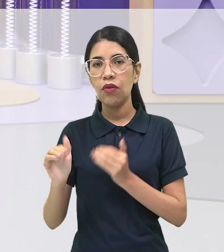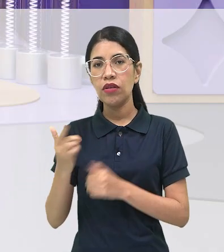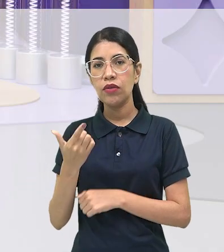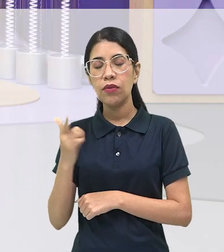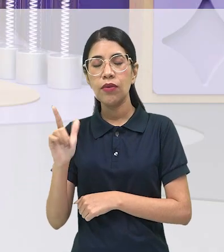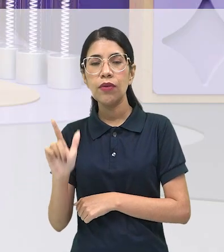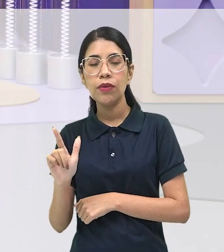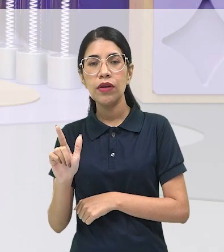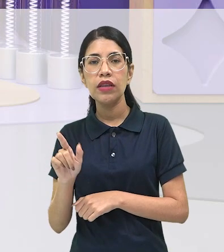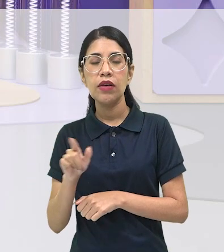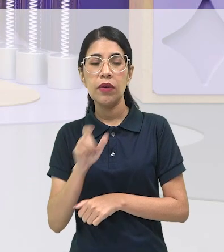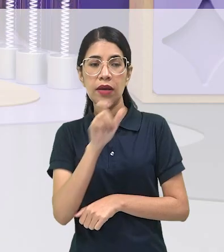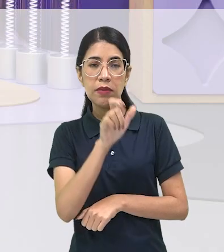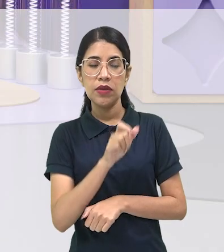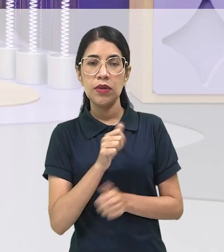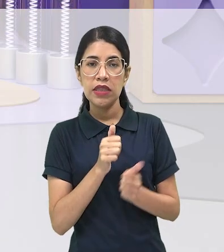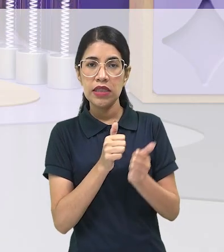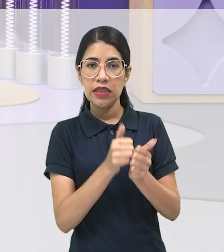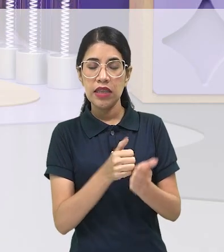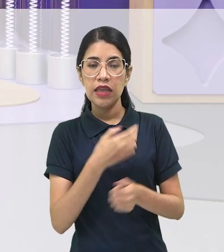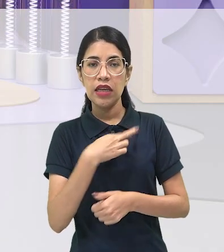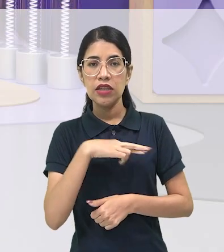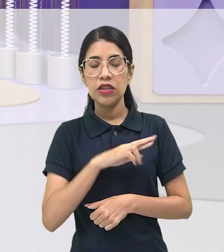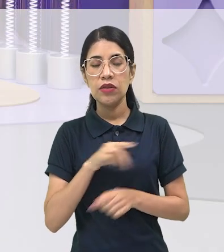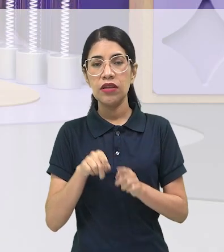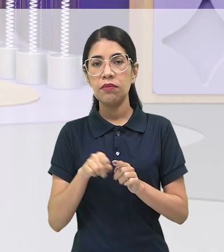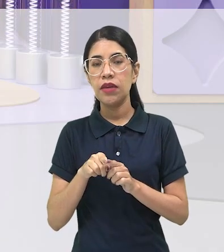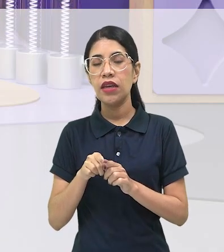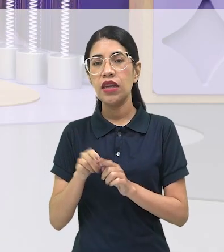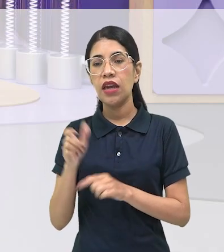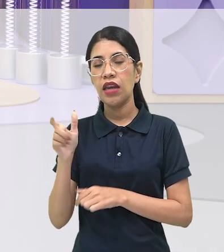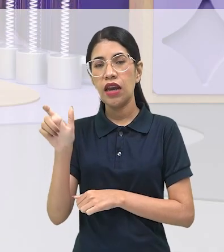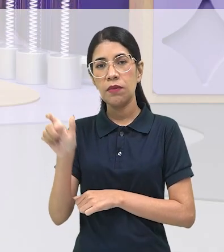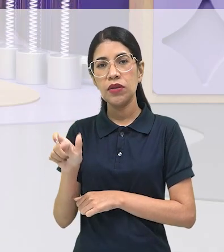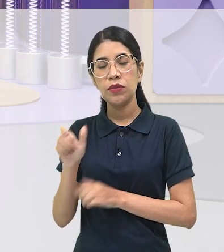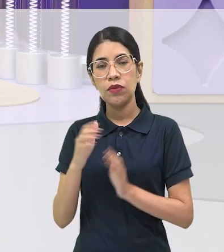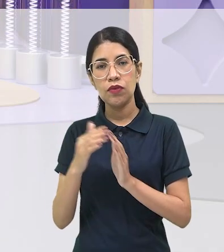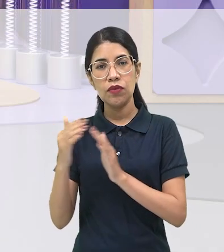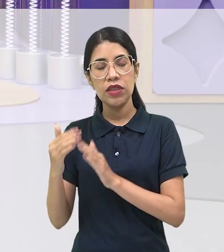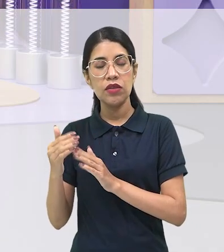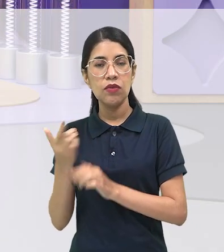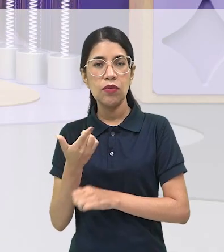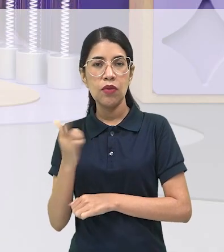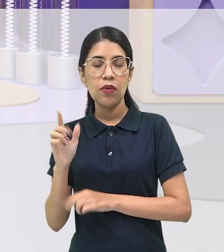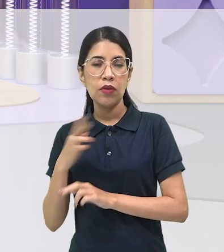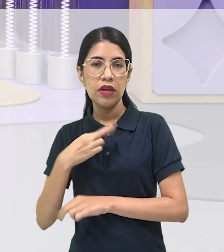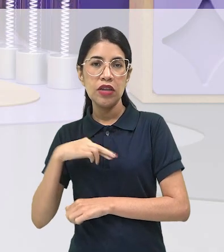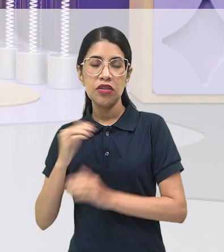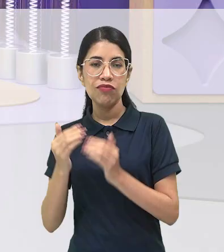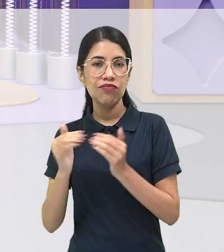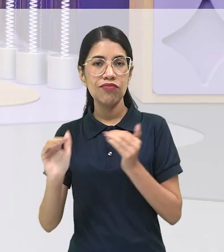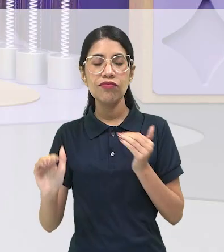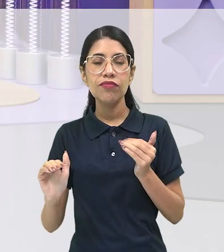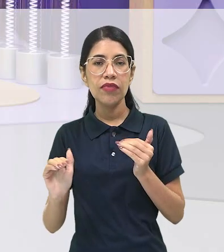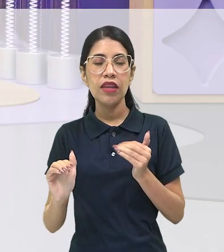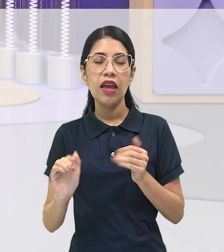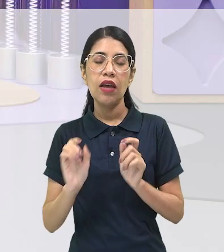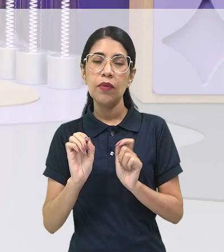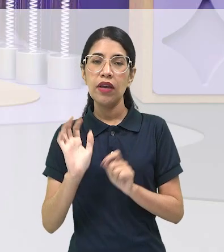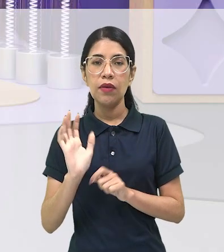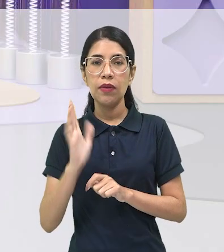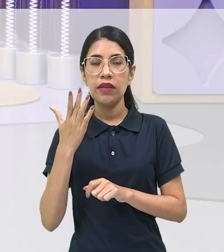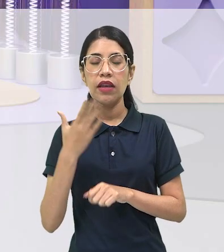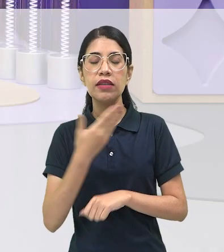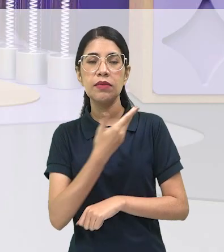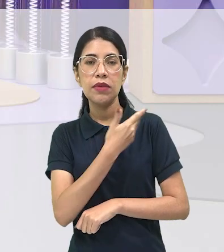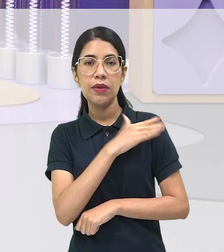A pessoa que segue uma religião pode não concordar com a religião do seu vizinho. Aí acontece o risco das práticas